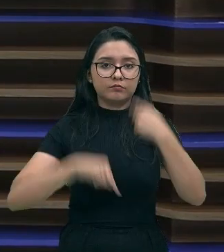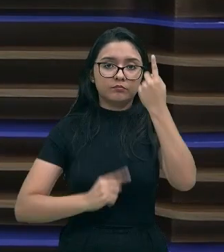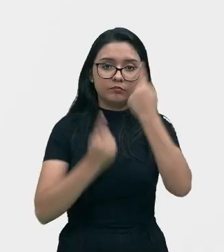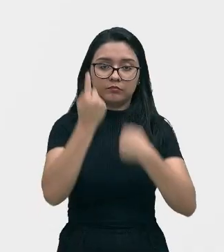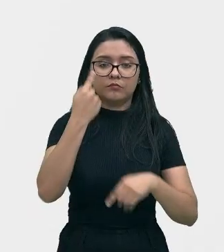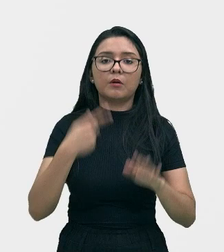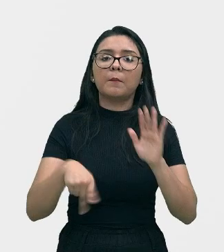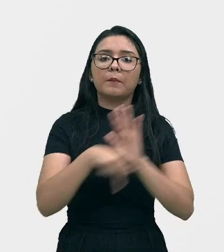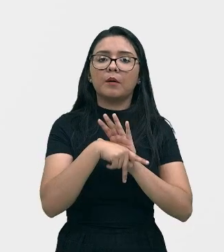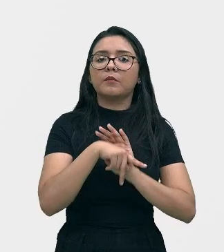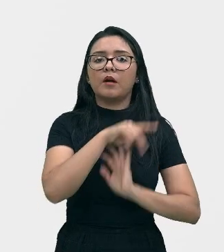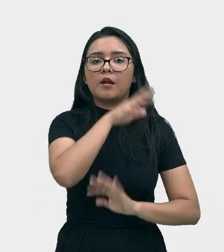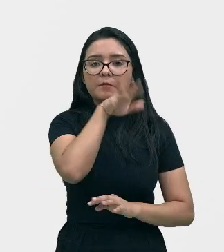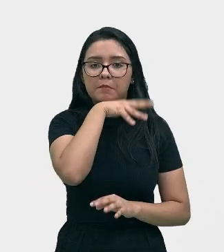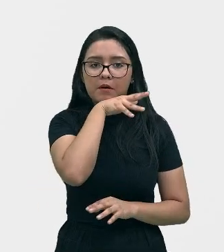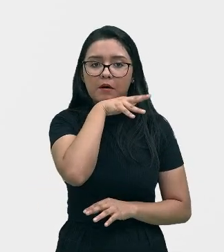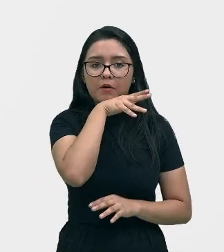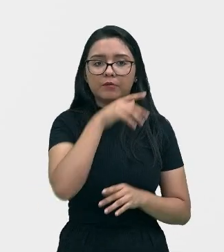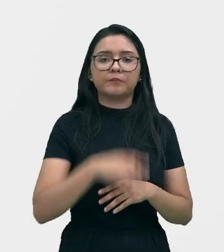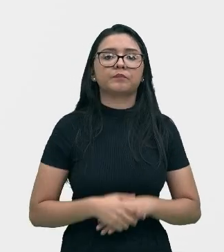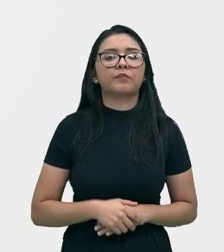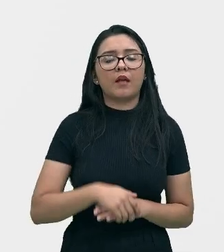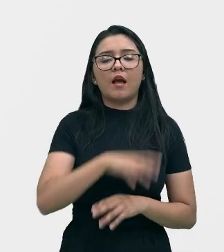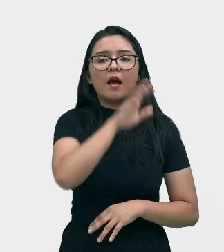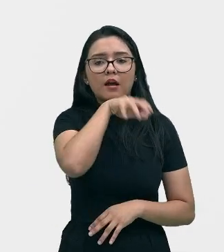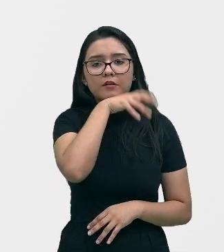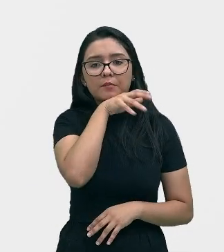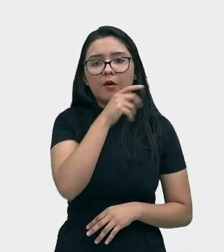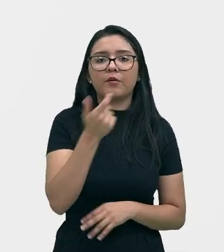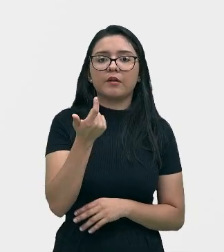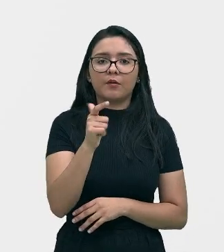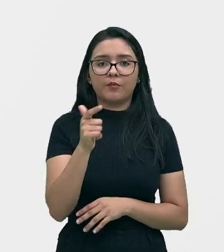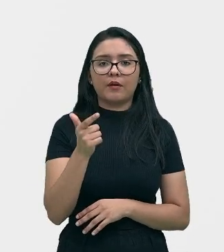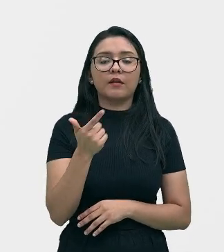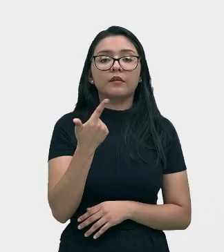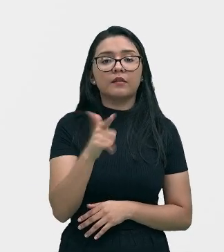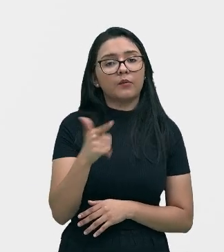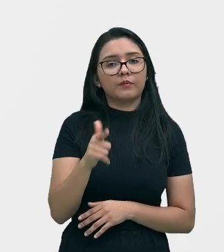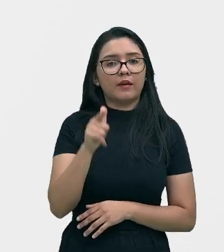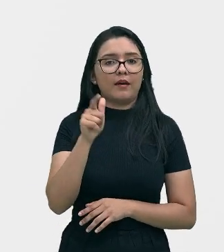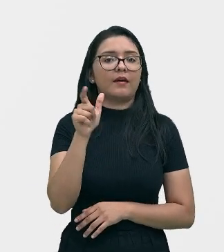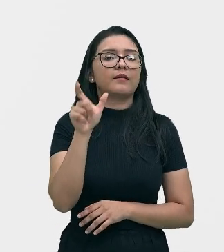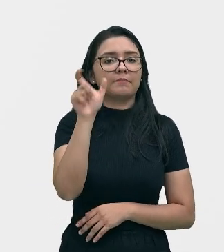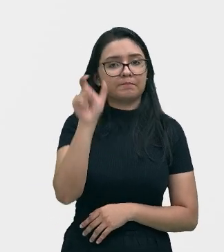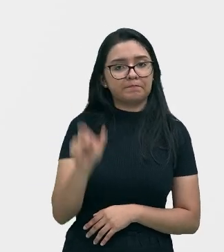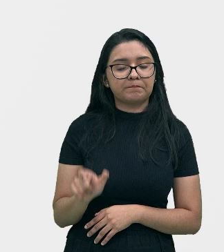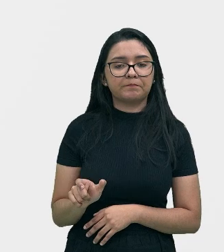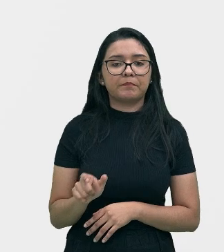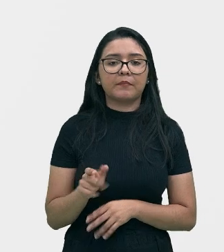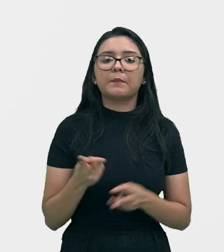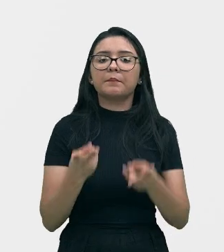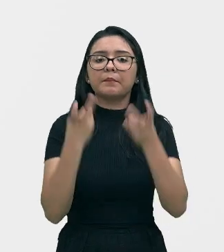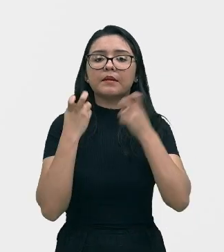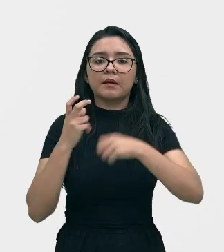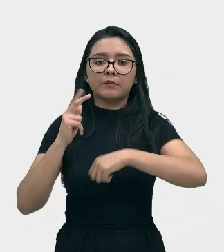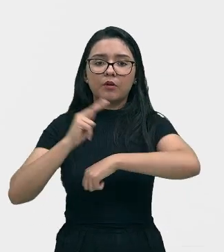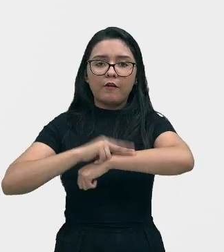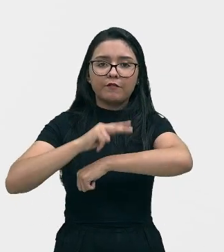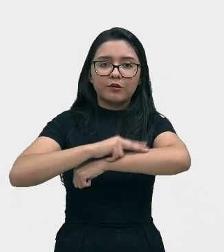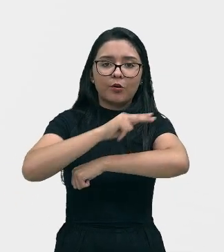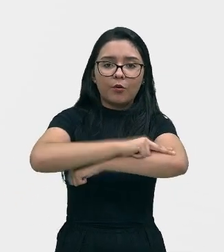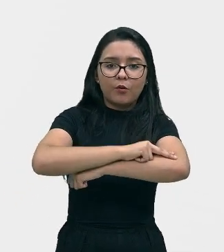dos invertebrados, né? De outros seres vivos. Então a gente observa aqui um gafanhoto, né? Esse gafanhoto,